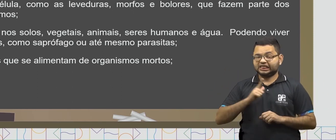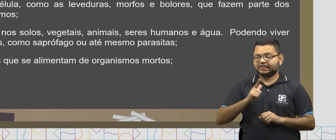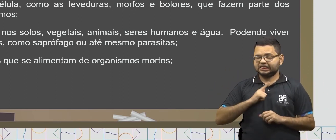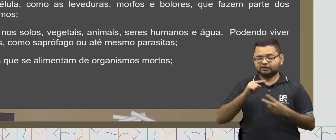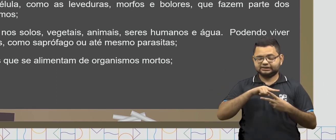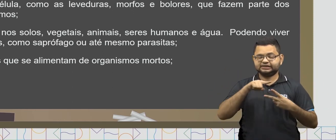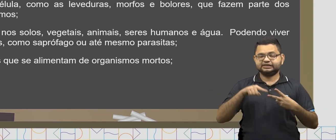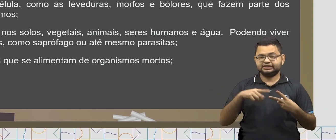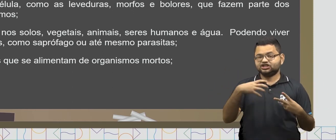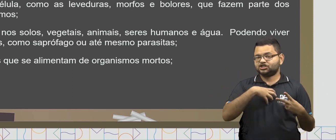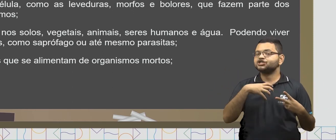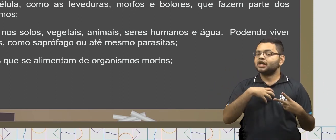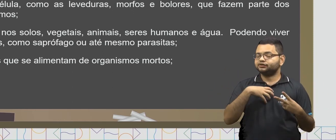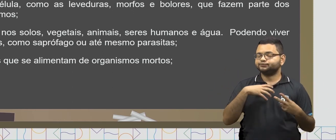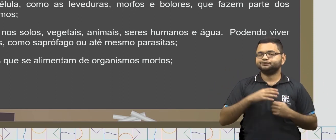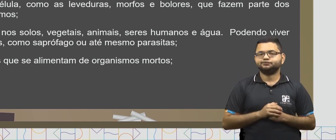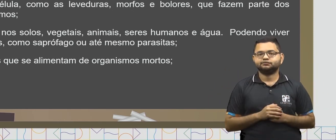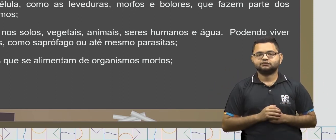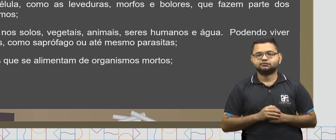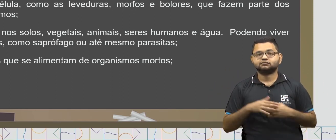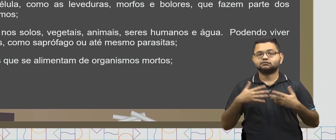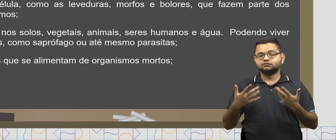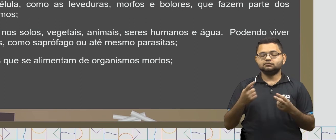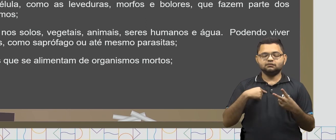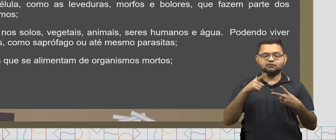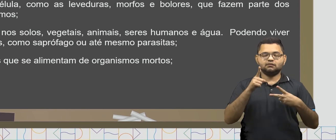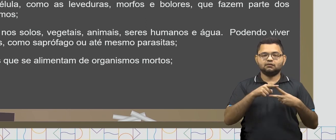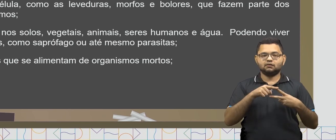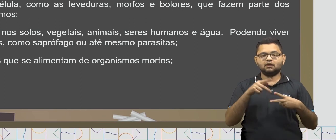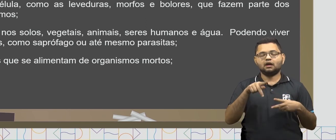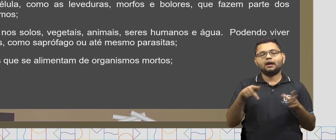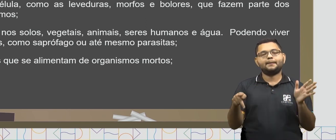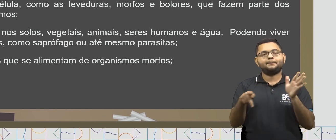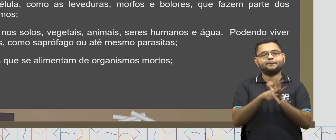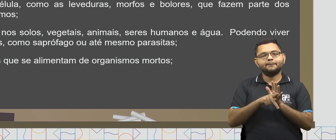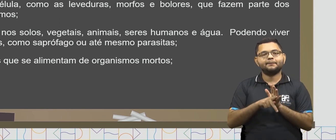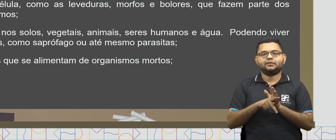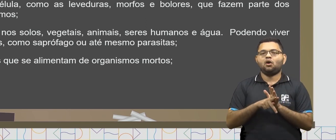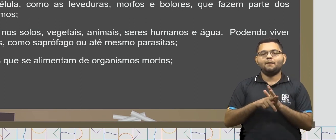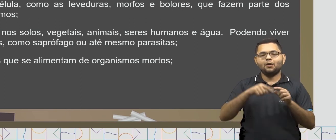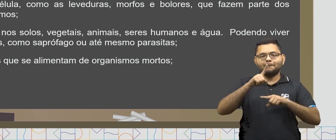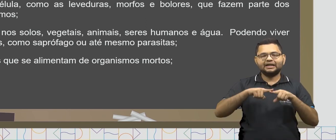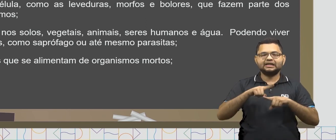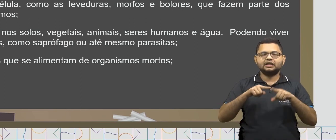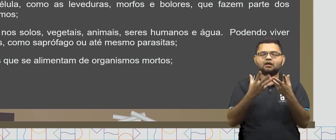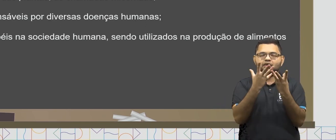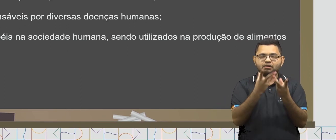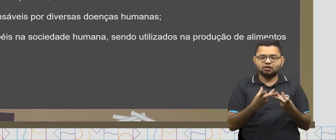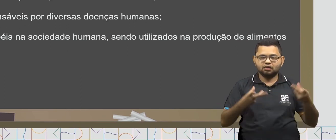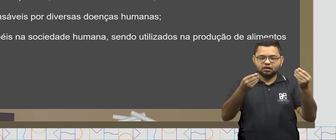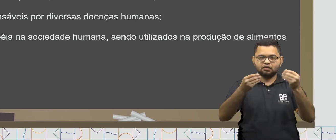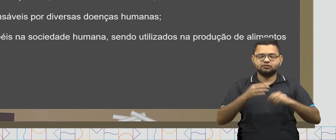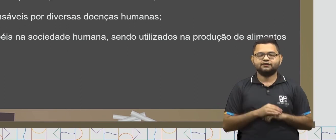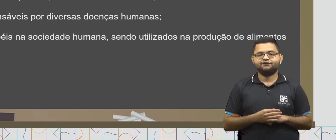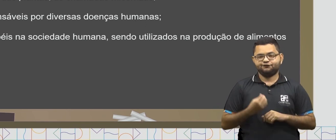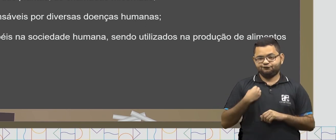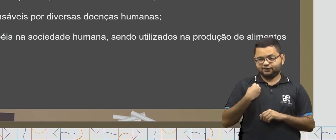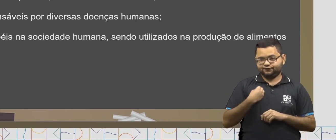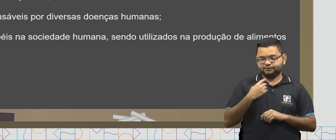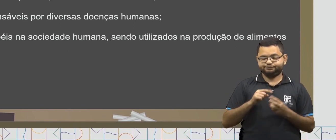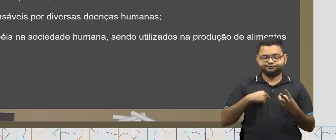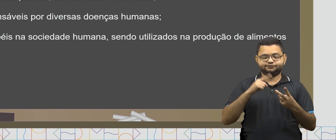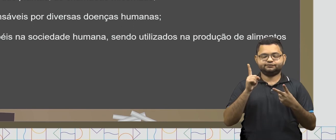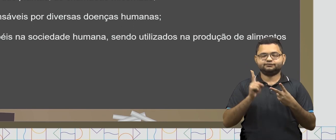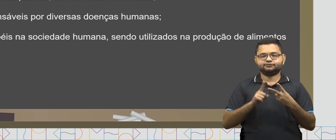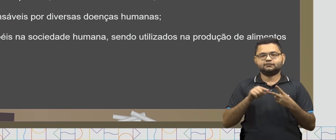mesmo parasitas. Os fungos saprófagos são aqueles que se alimentam de organismos mortos. Já os fungos